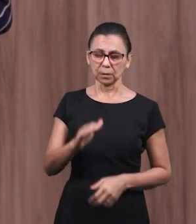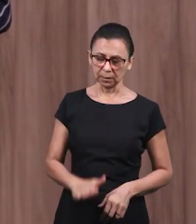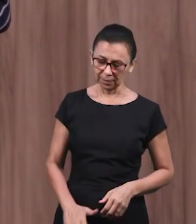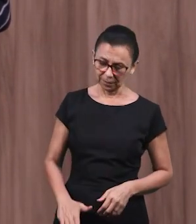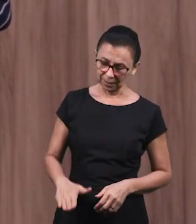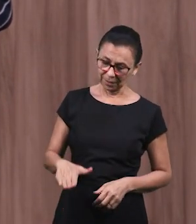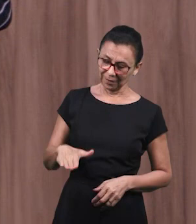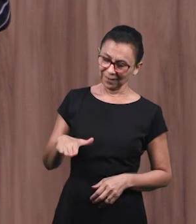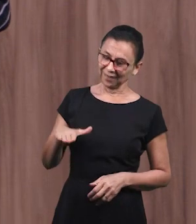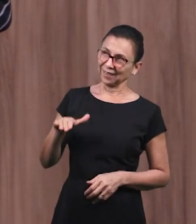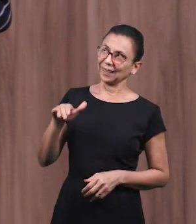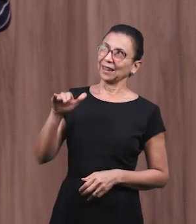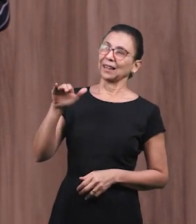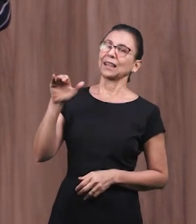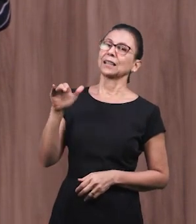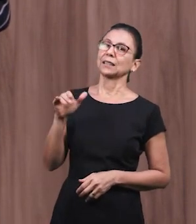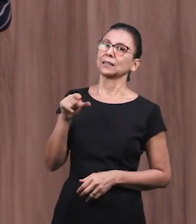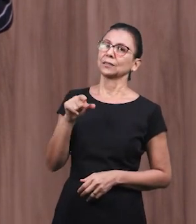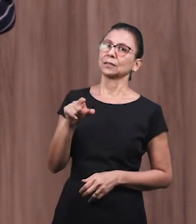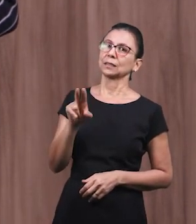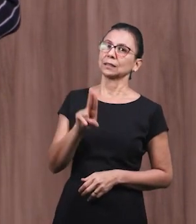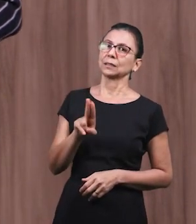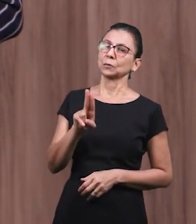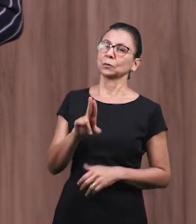da graça é uma grande bênção.